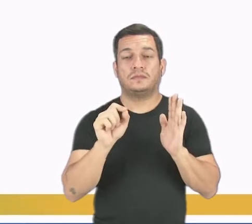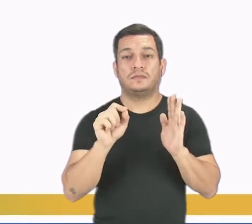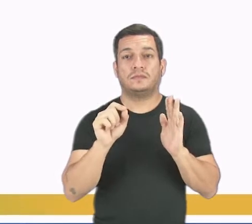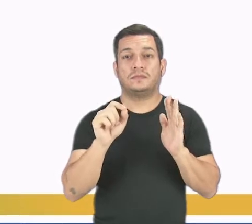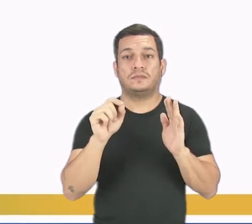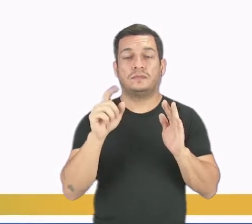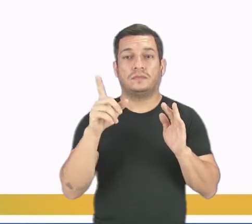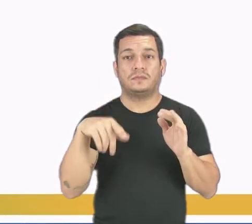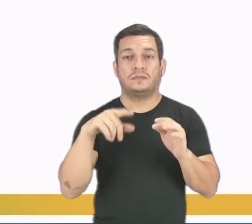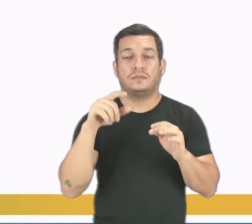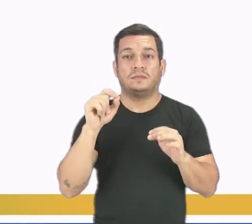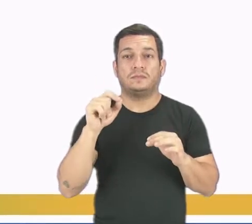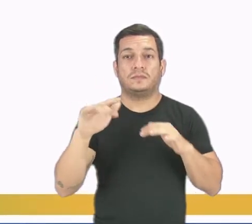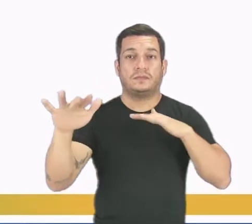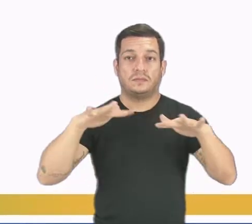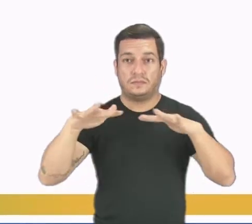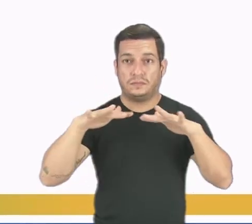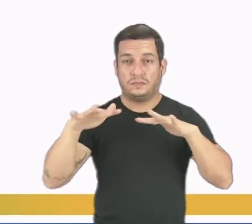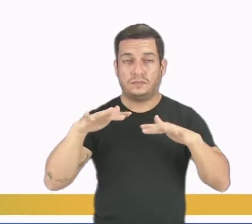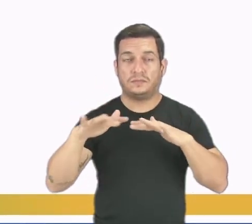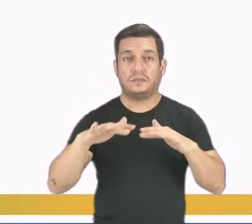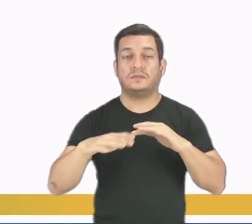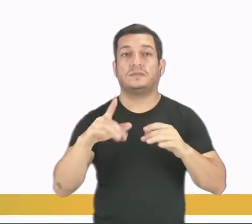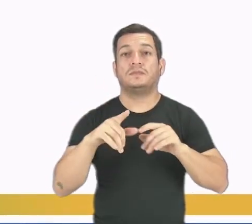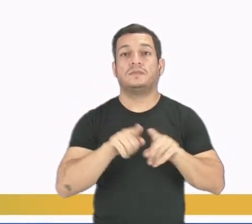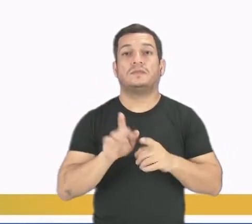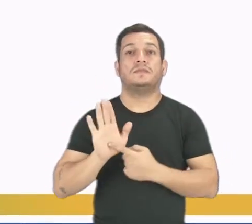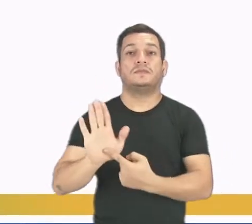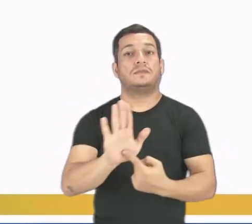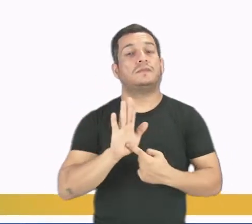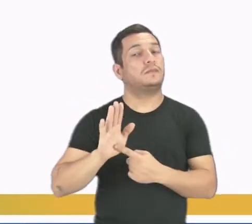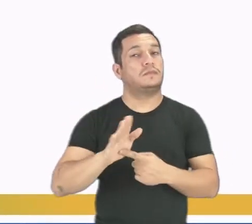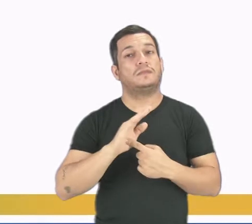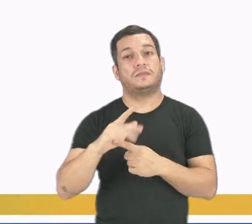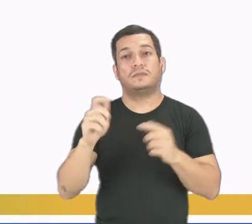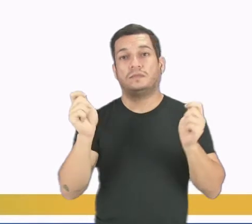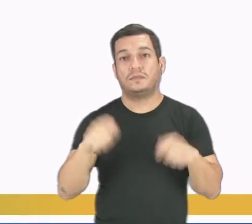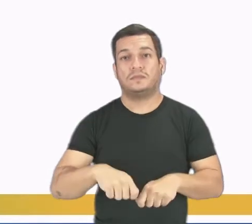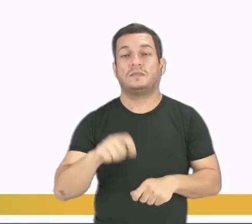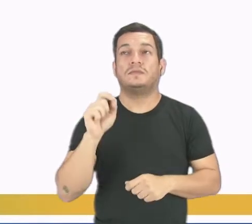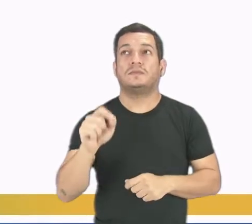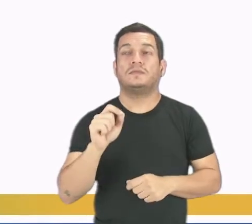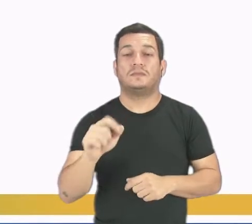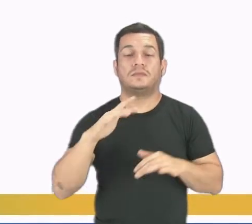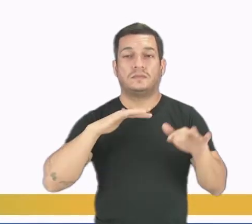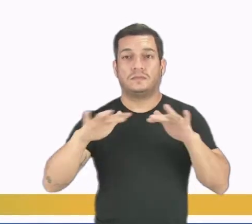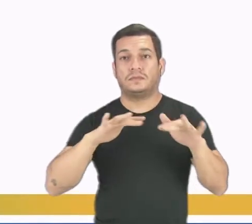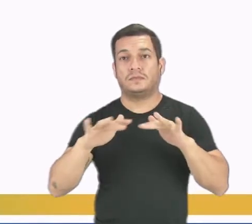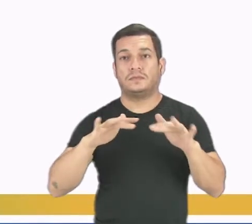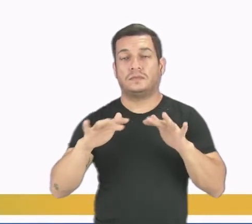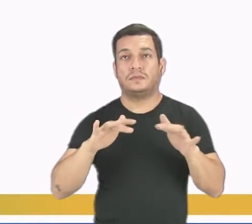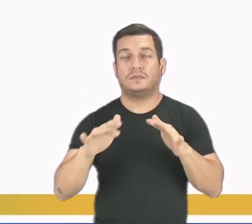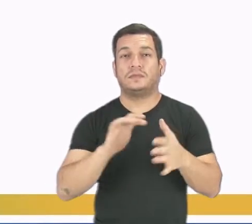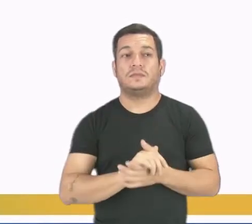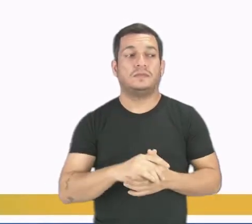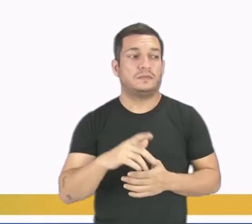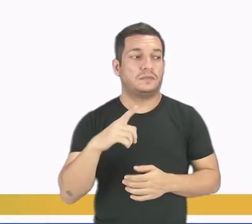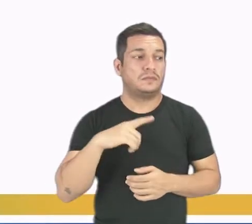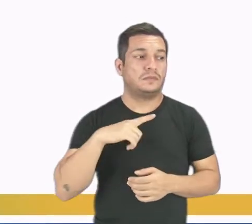evitar que ela ocorra. Nesse caso, o conteúdo traz para a gente uma grandeza